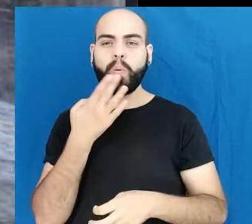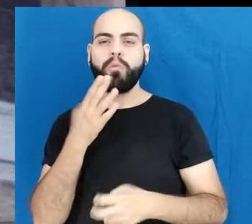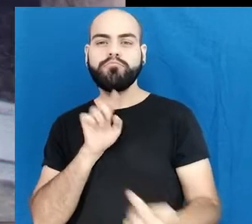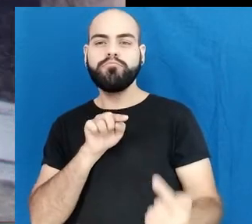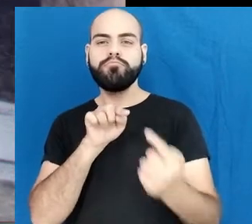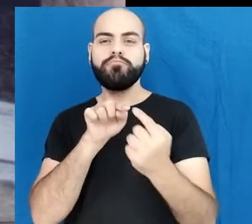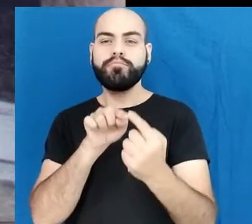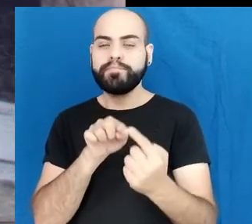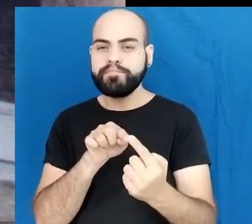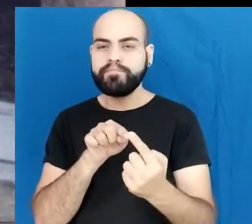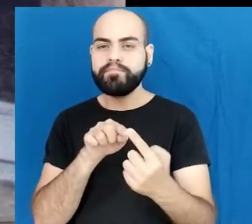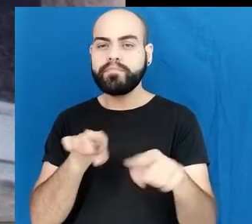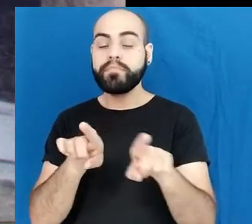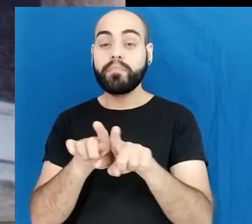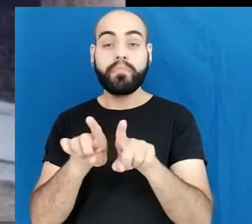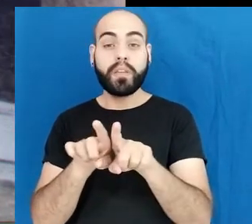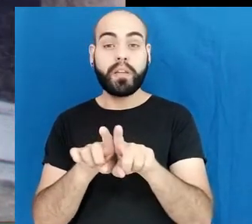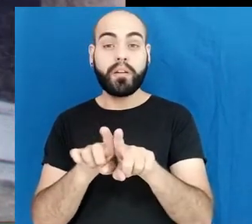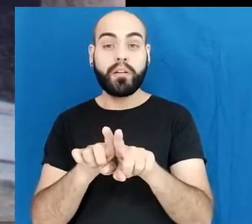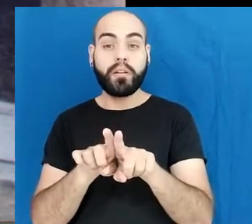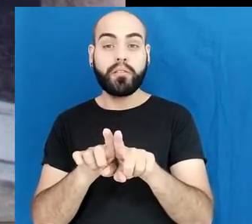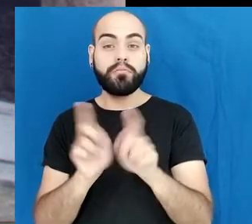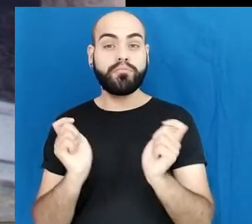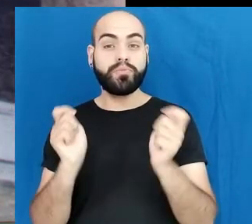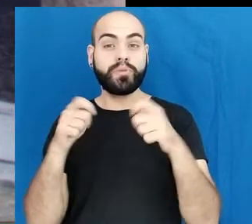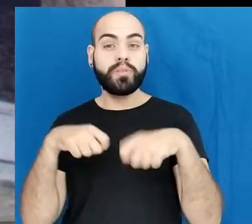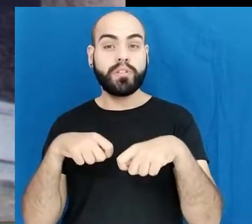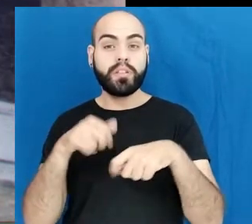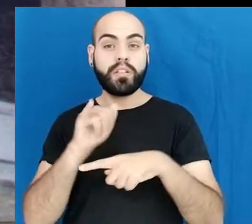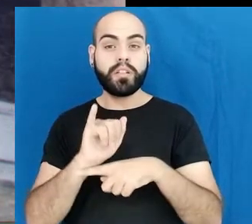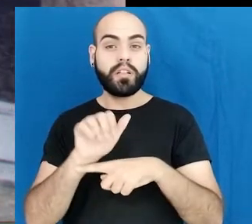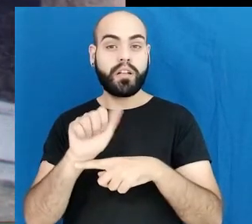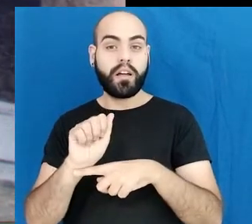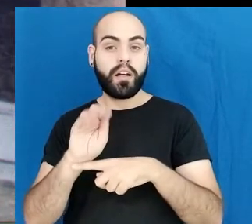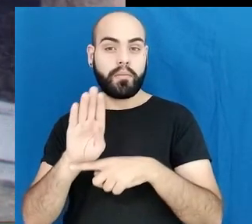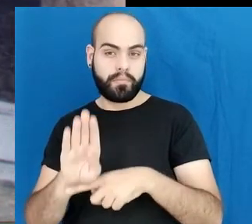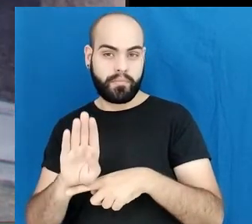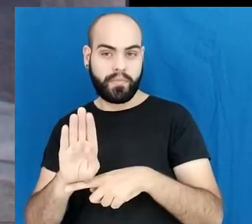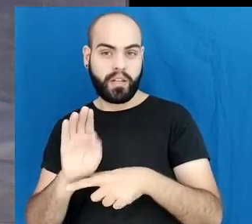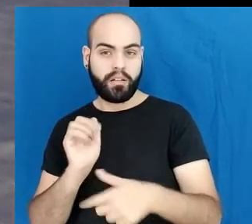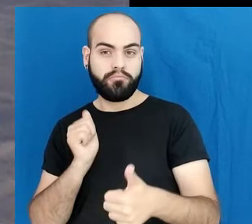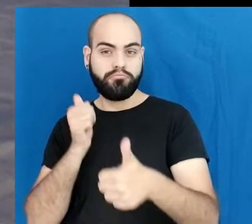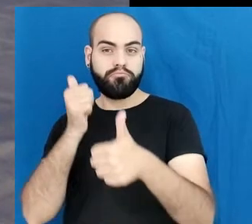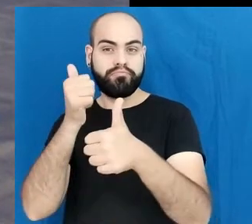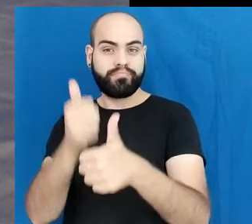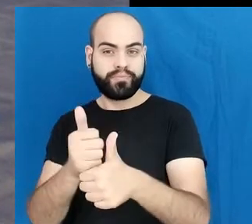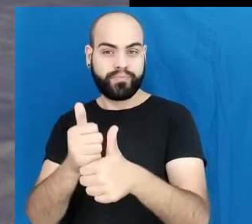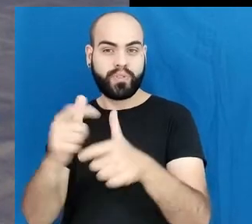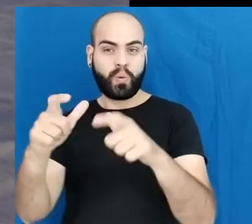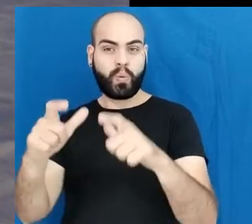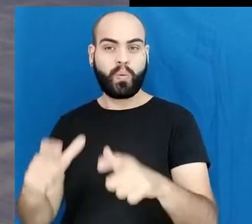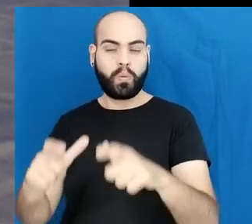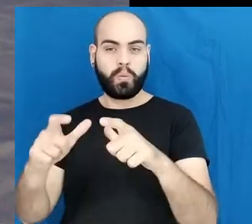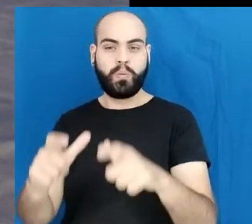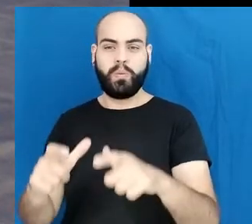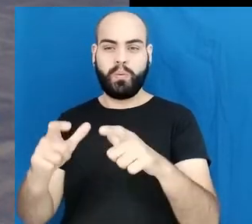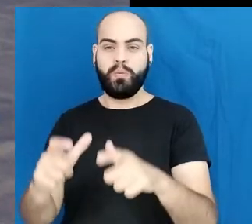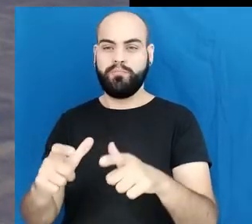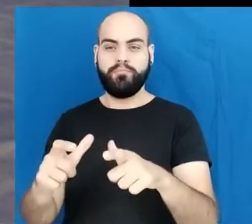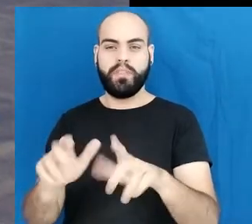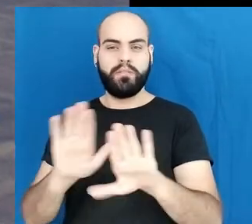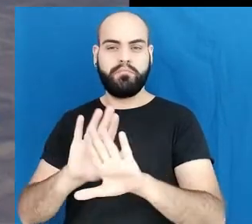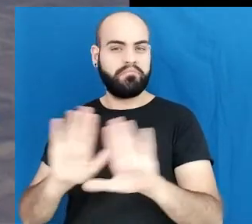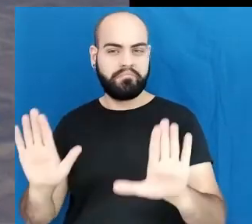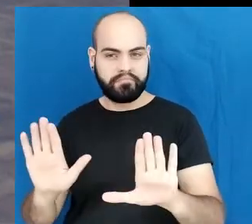disso. Chegou-se, inclusive, a cogitar a possibilidade do IAB assumir esse espaço, mas